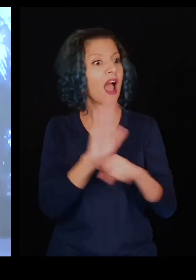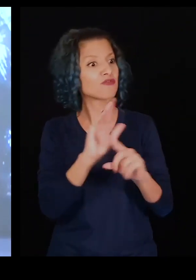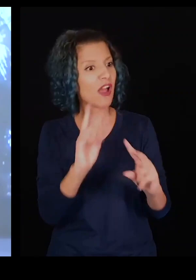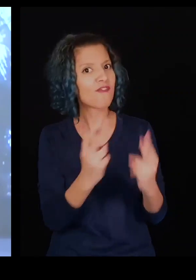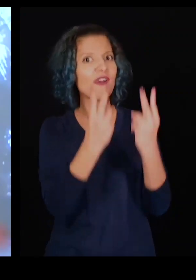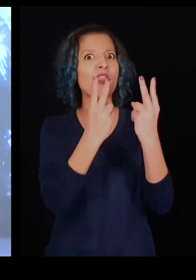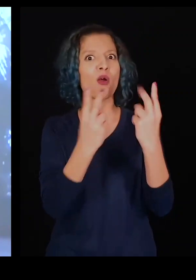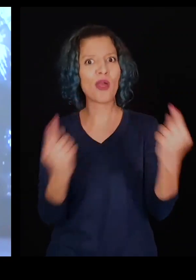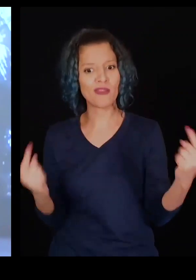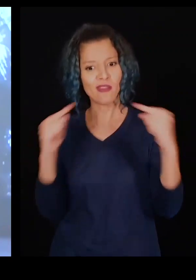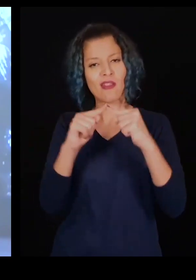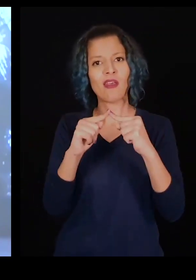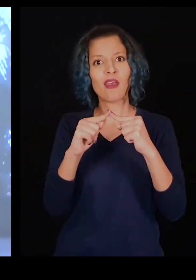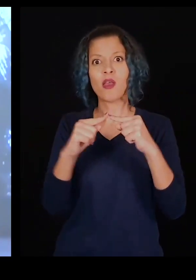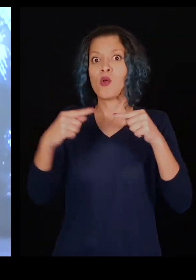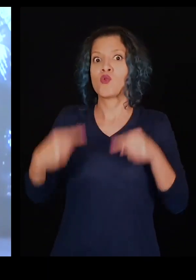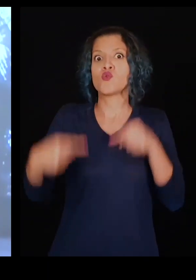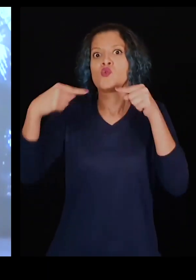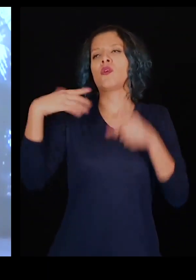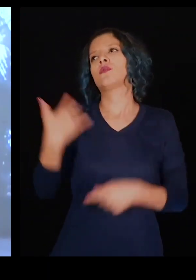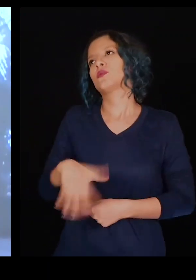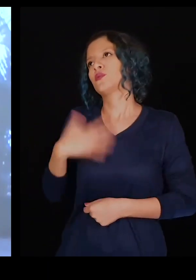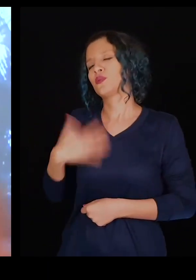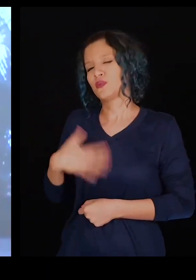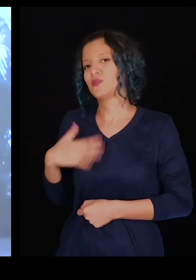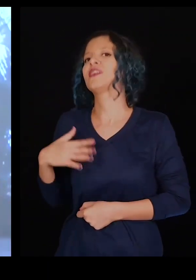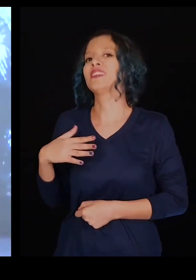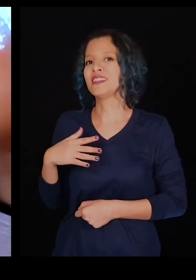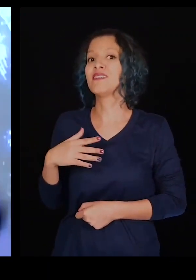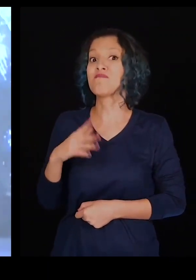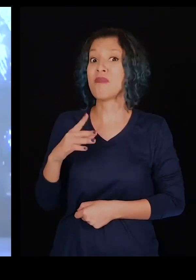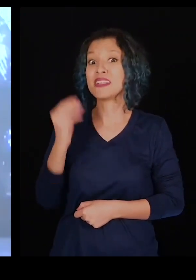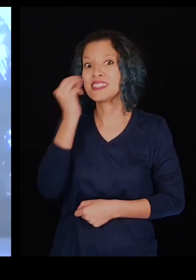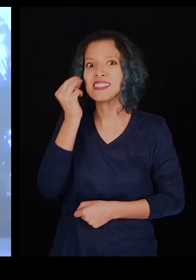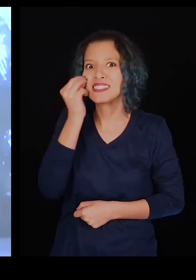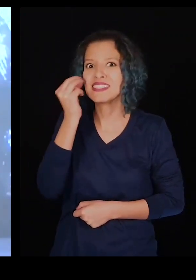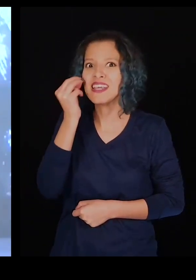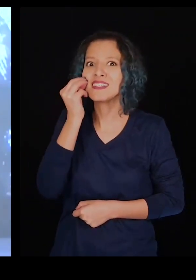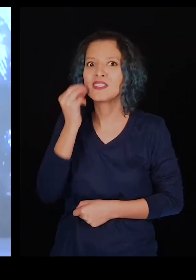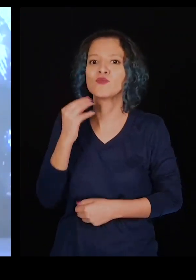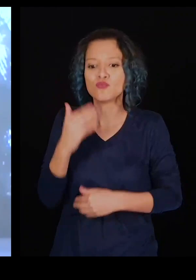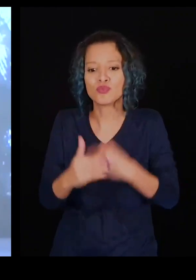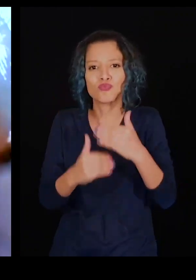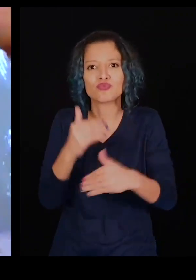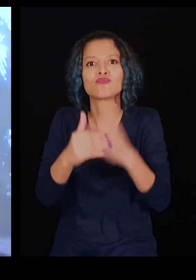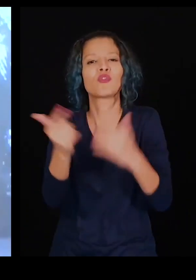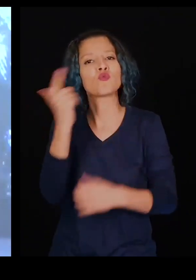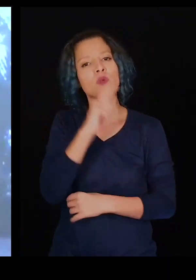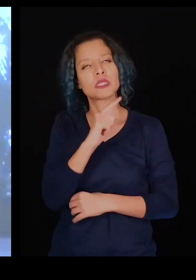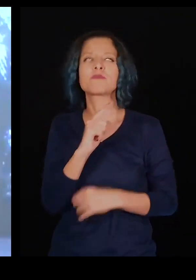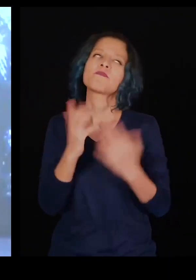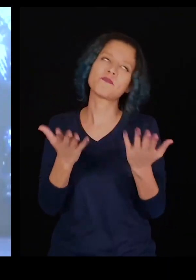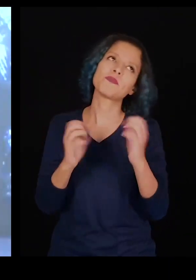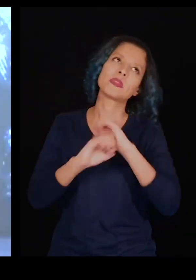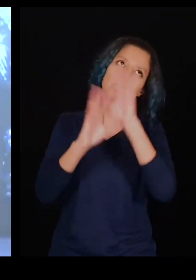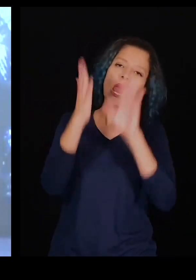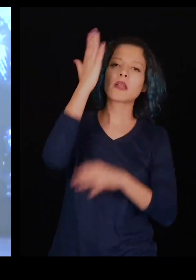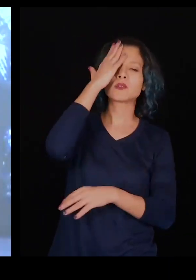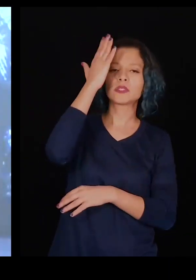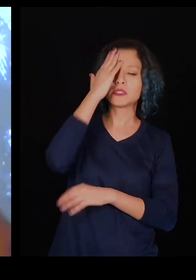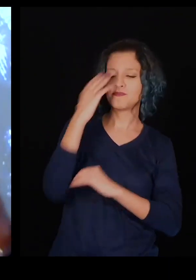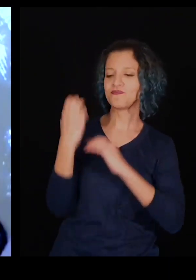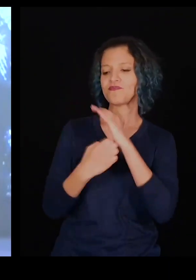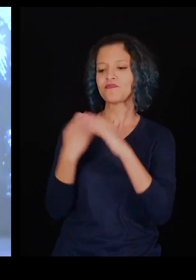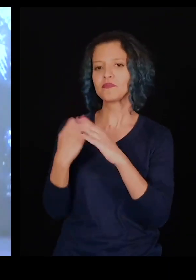mais rica e mais desafiadora a gente está buscando fazer. É claro que é uma empresa muito grande,